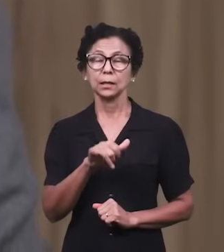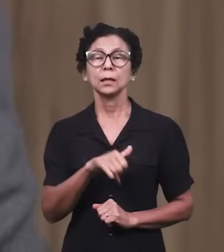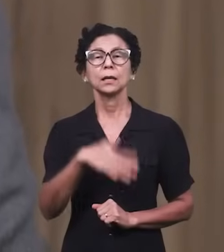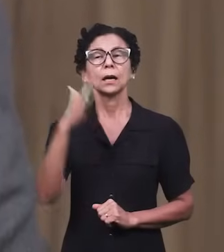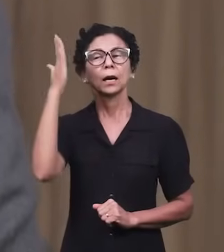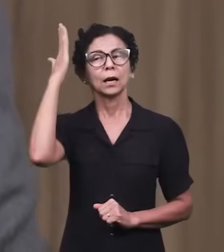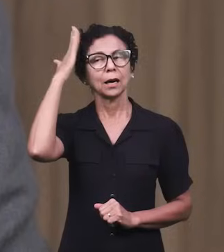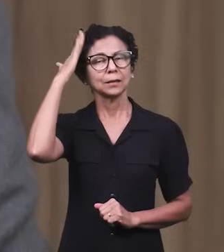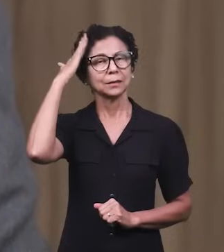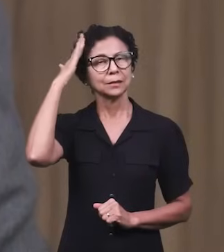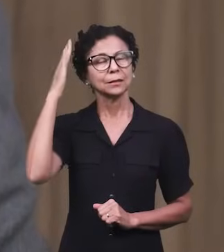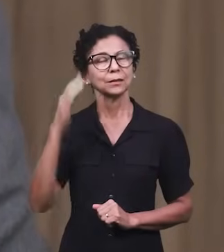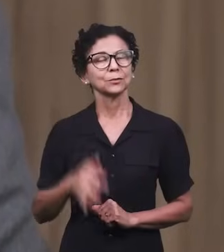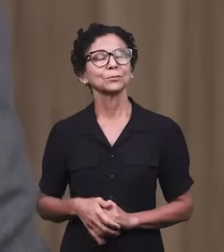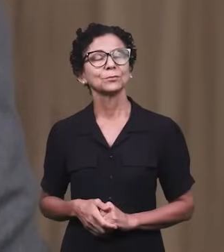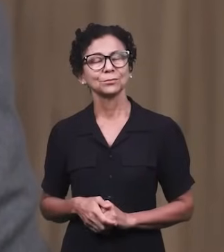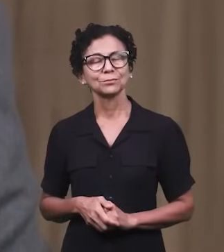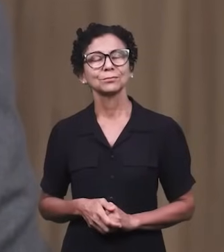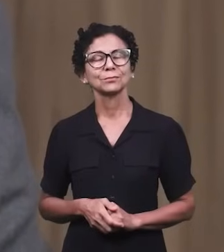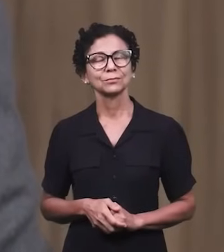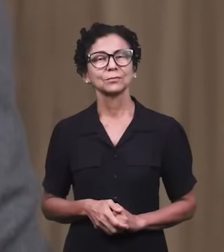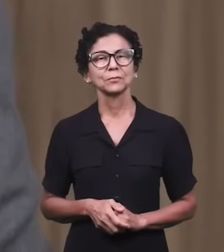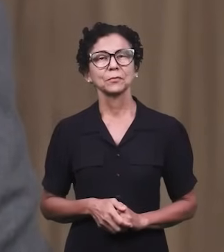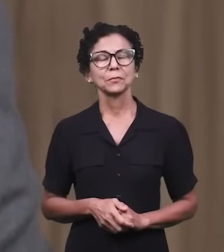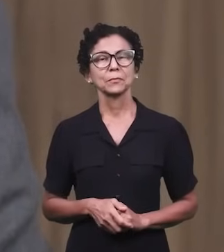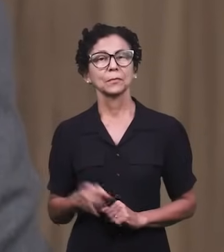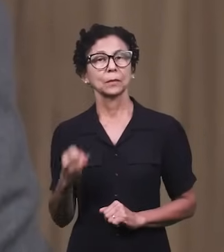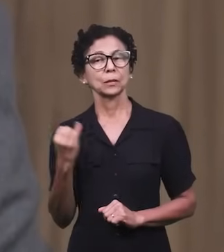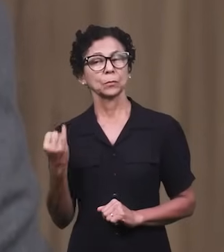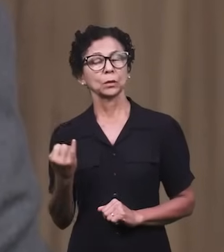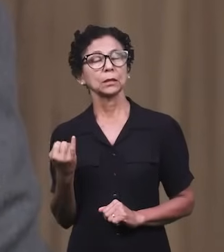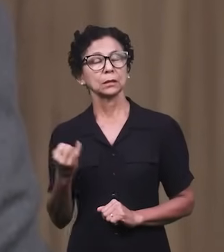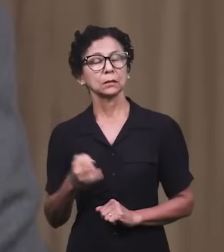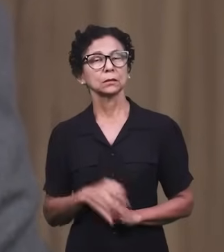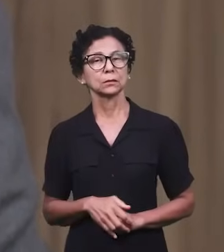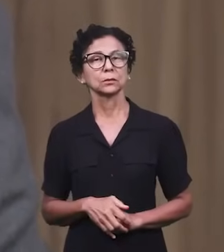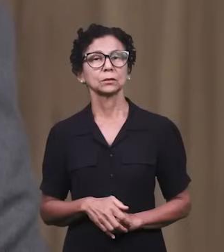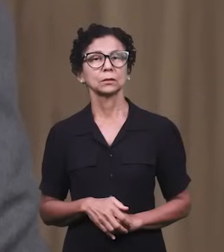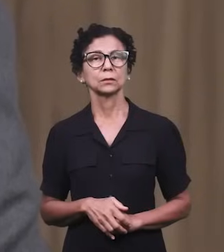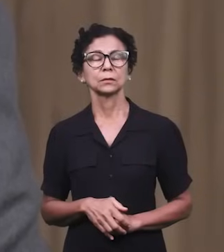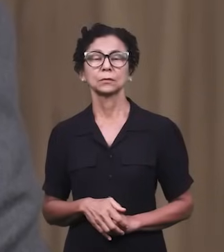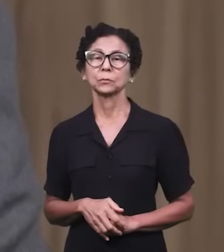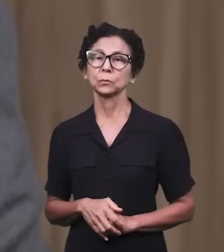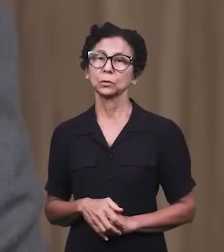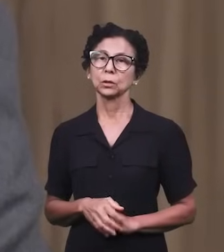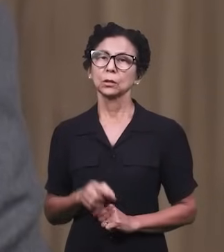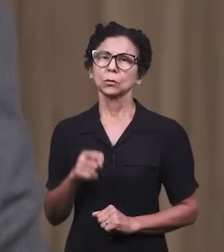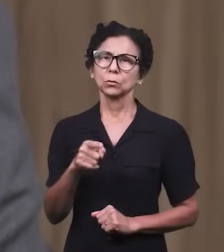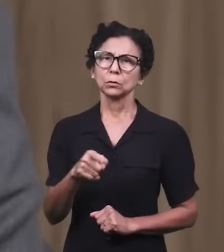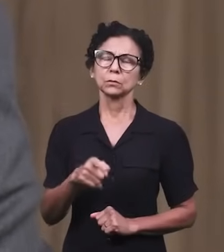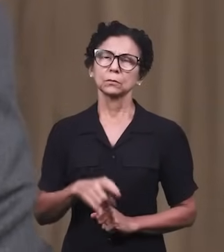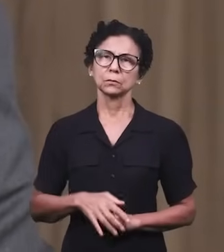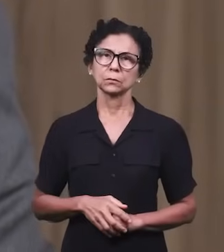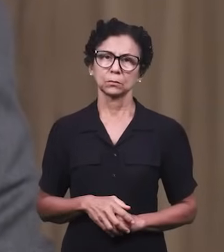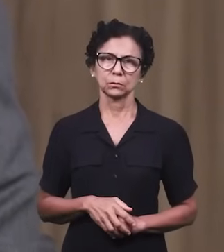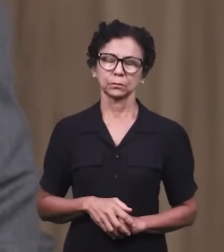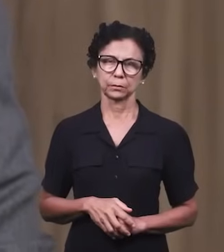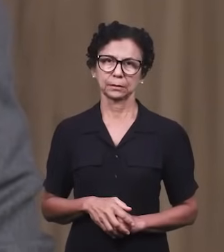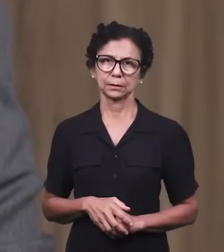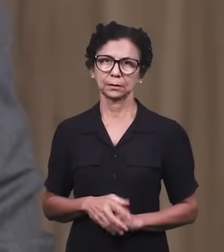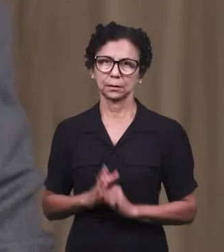Então, isso é importante, porque as críticas vão vir diante de um posicionamento. Quando você